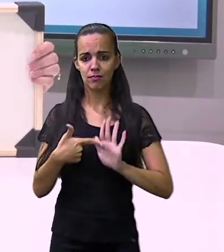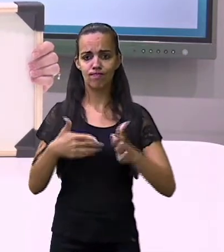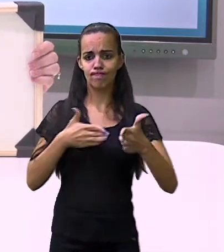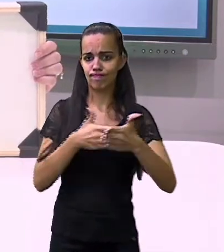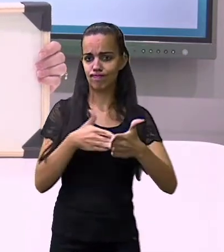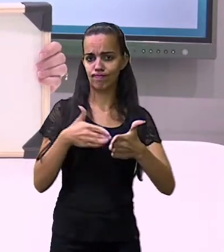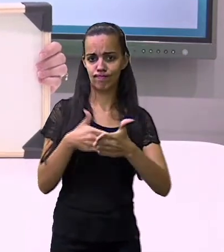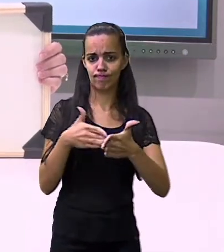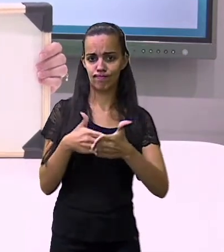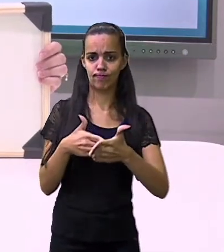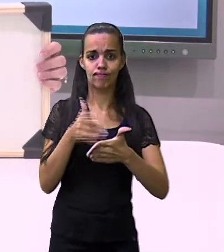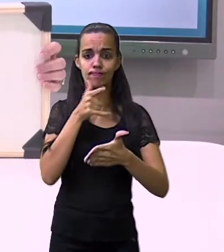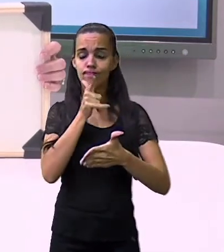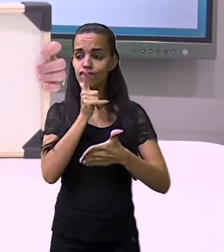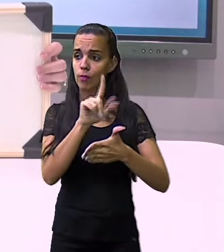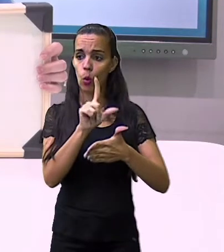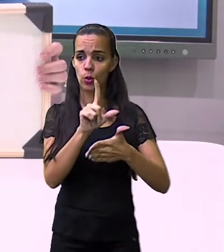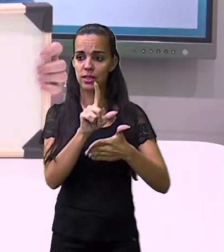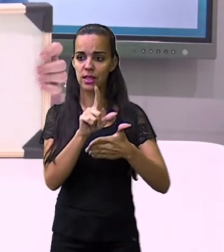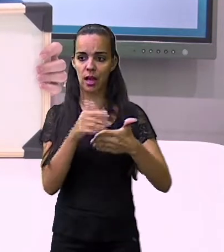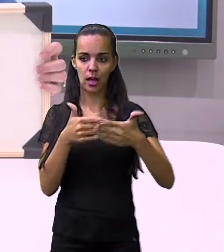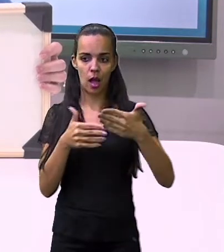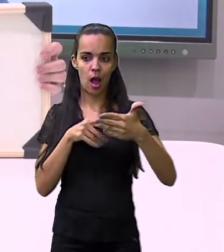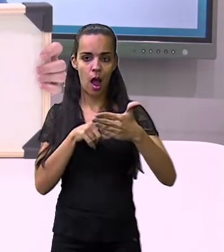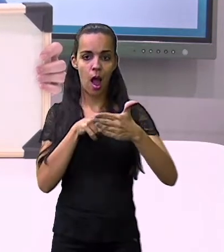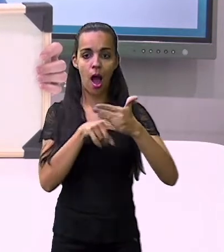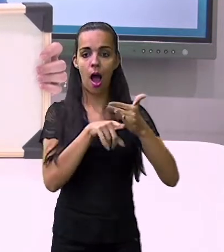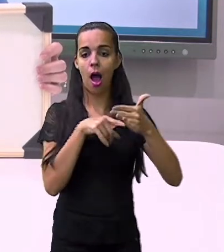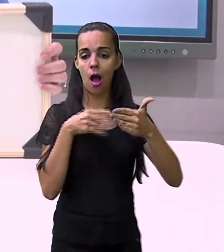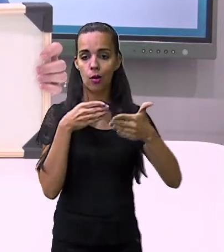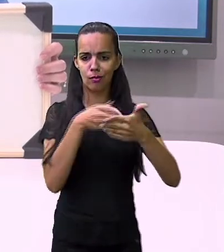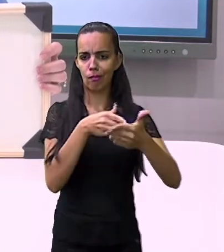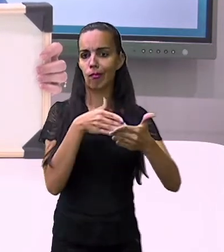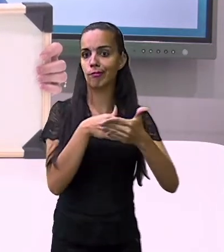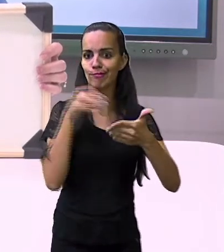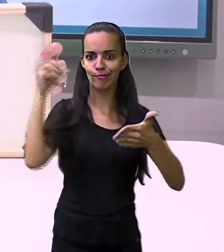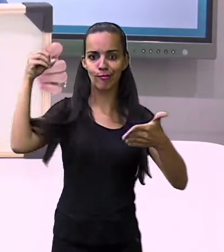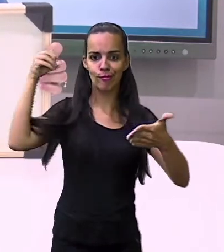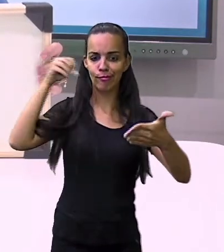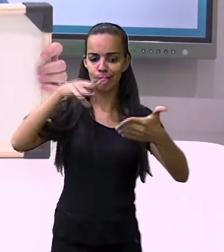permite a passagem de luz. Eu posso aqui fazer qualquer tipo de